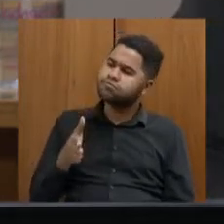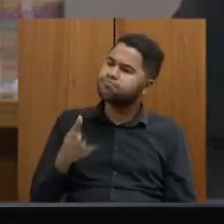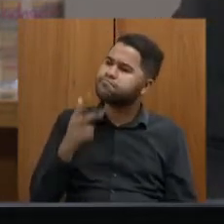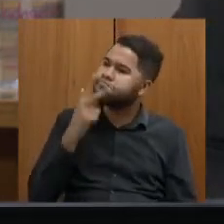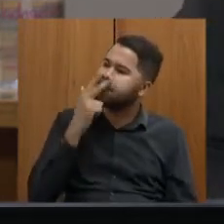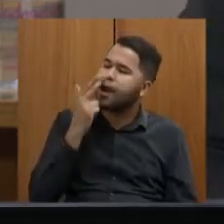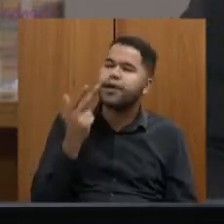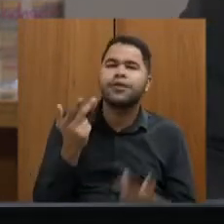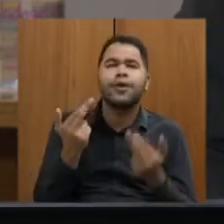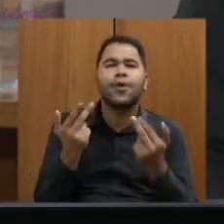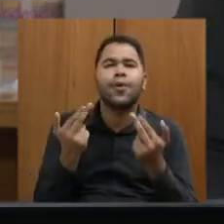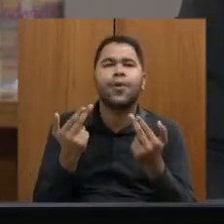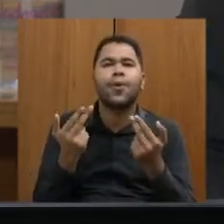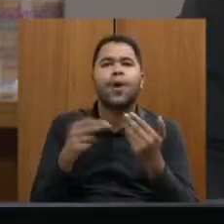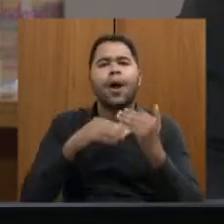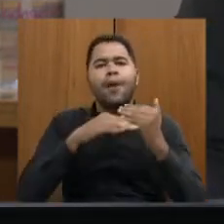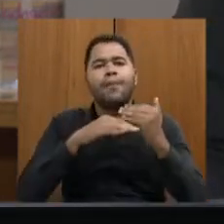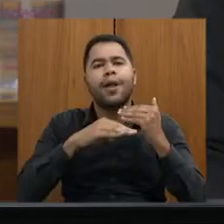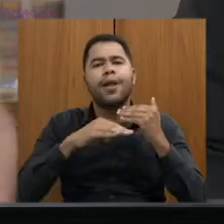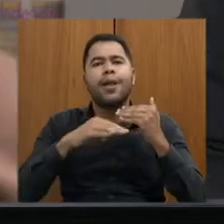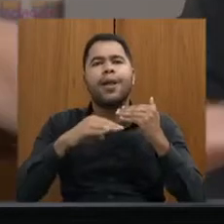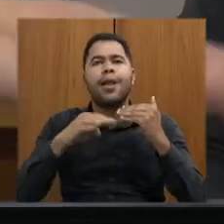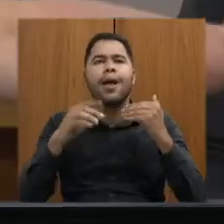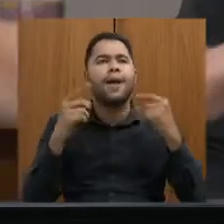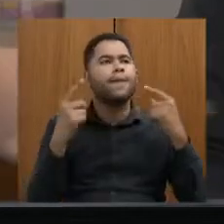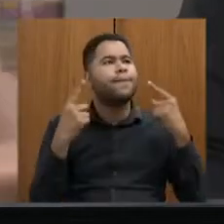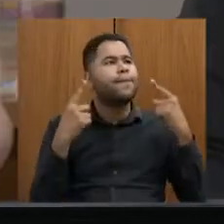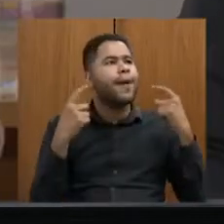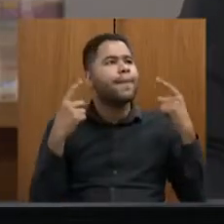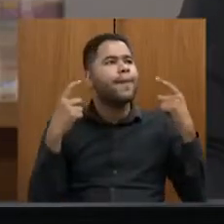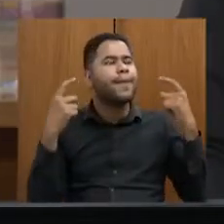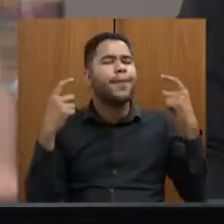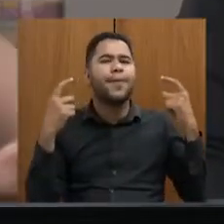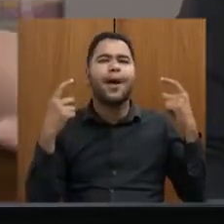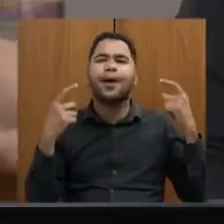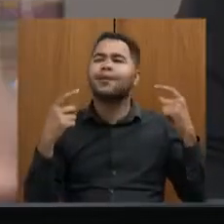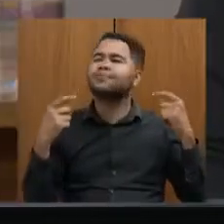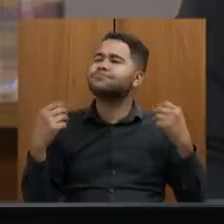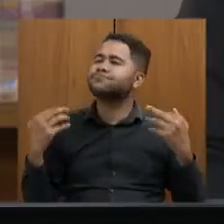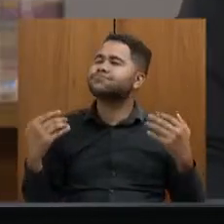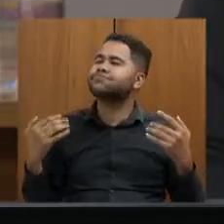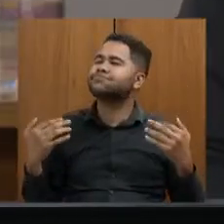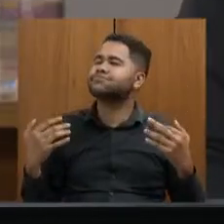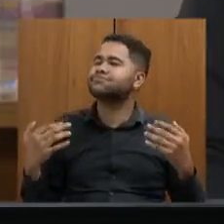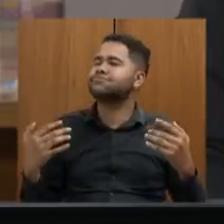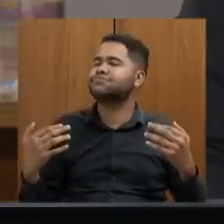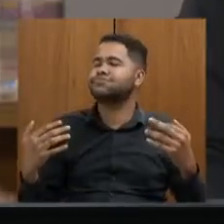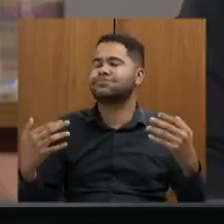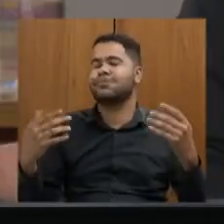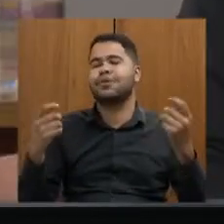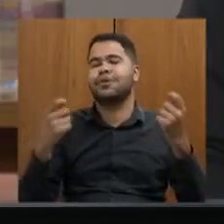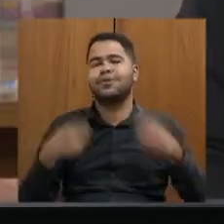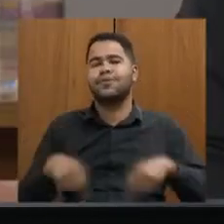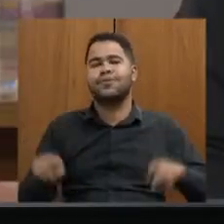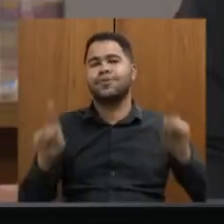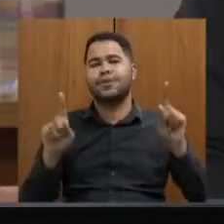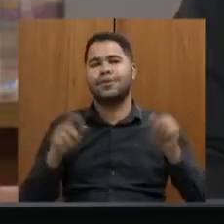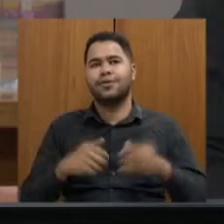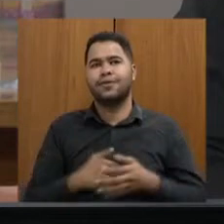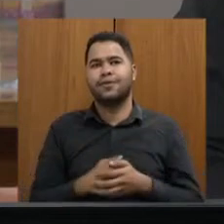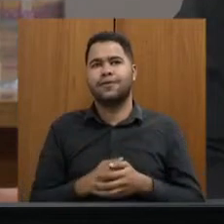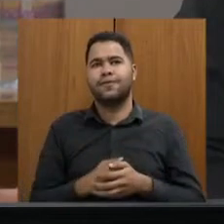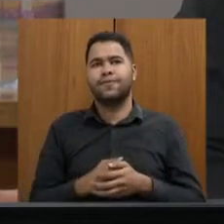parecia uma Rodovia com sonoriza e ao longo dela inteira deve tá não precisava de